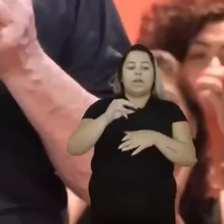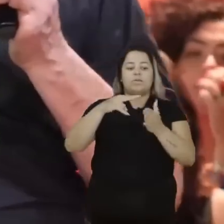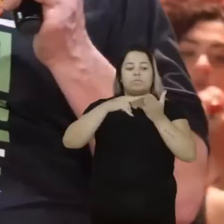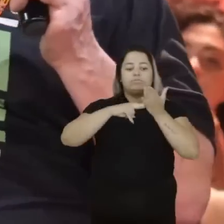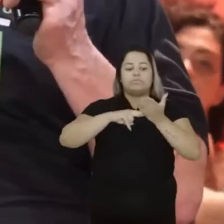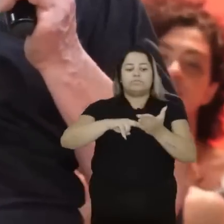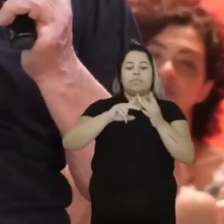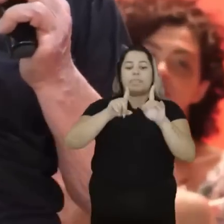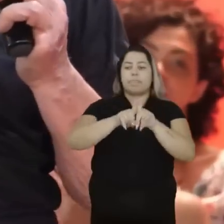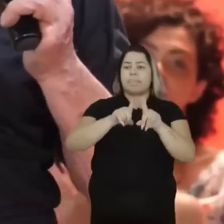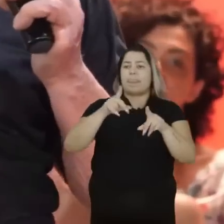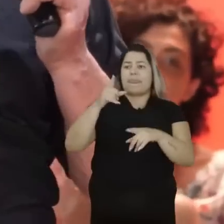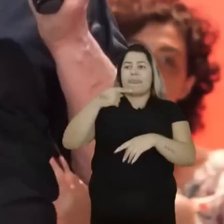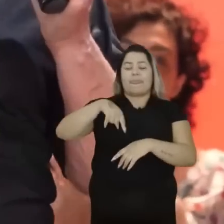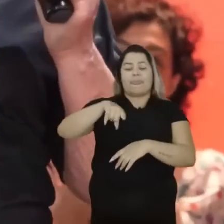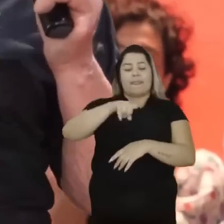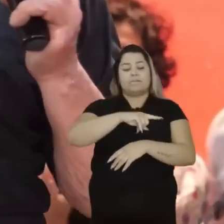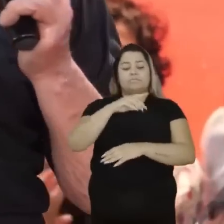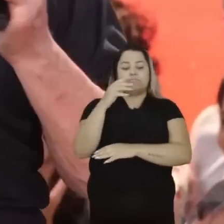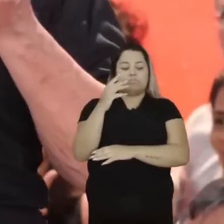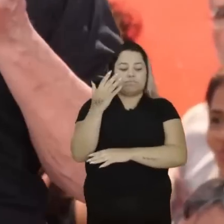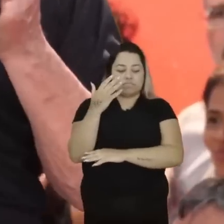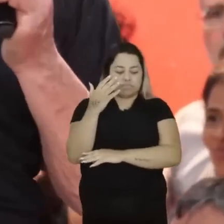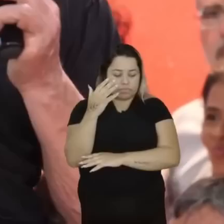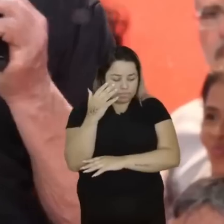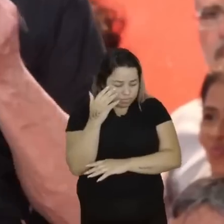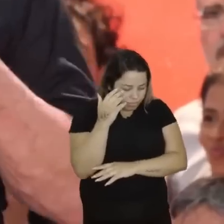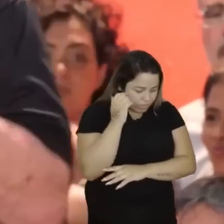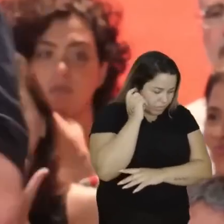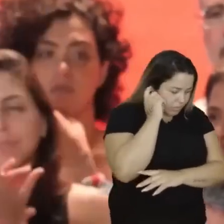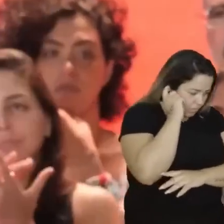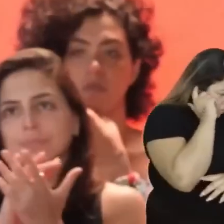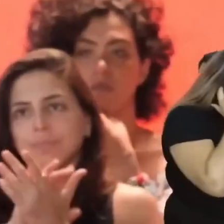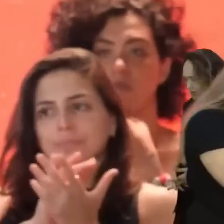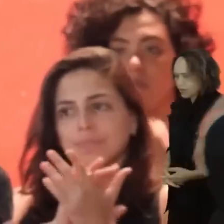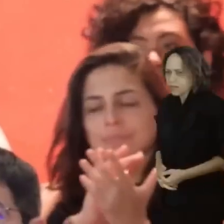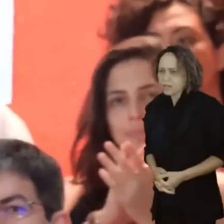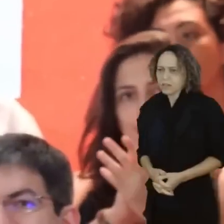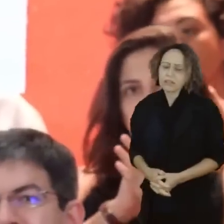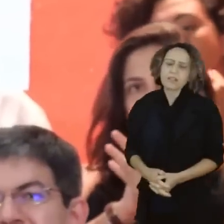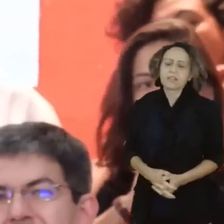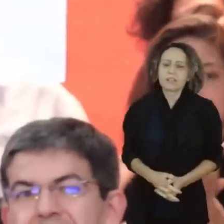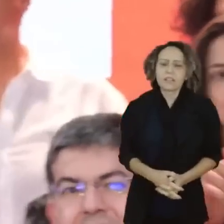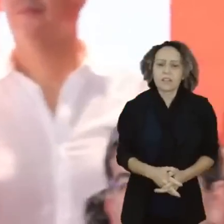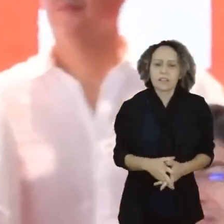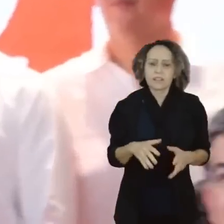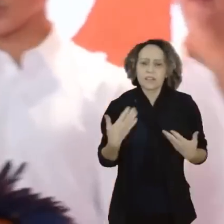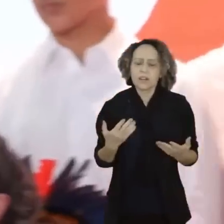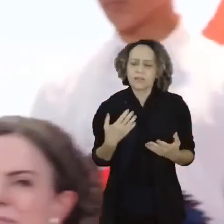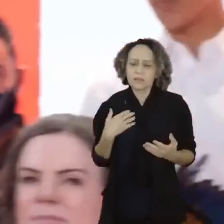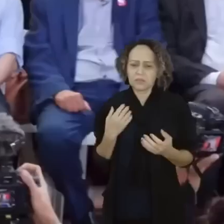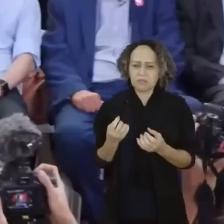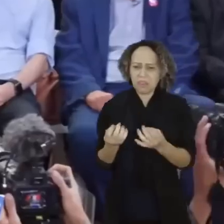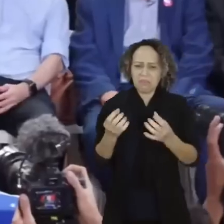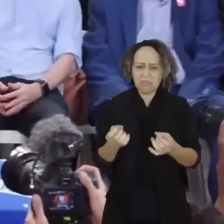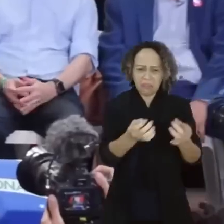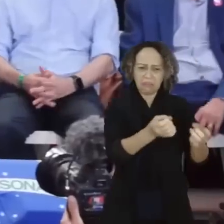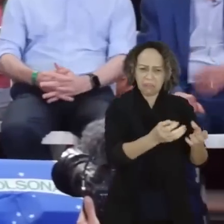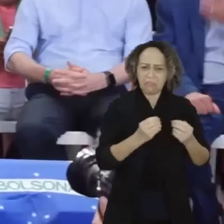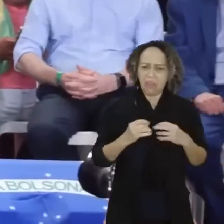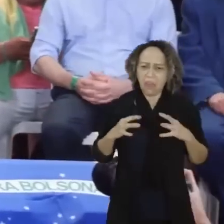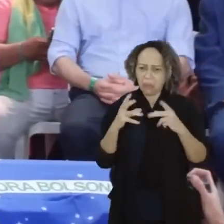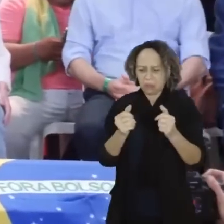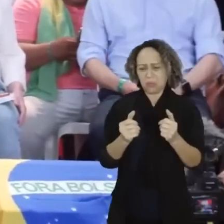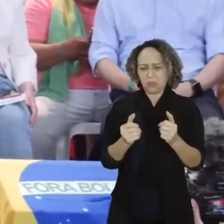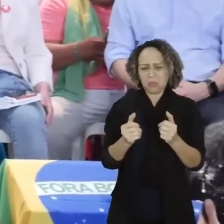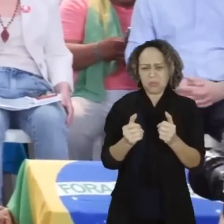as nossas florestas como já venderam para o Brasil, dizimando praticamente tudo em poucos